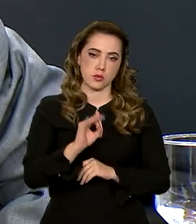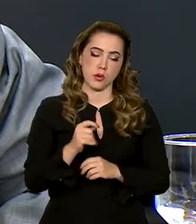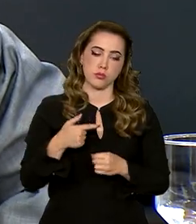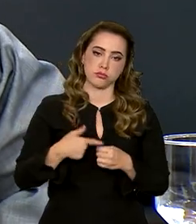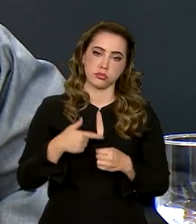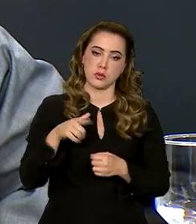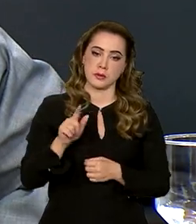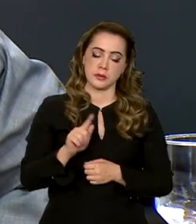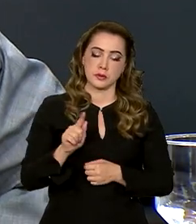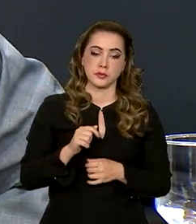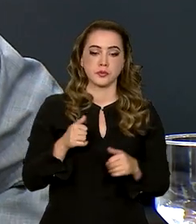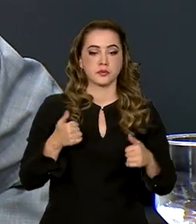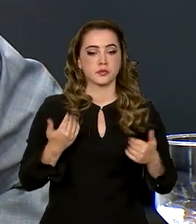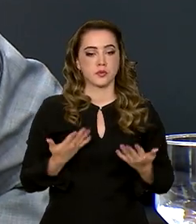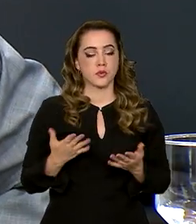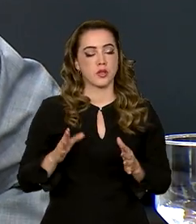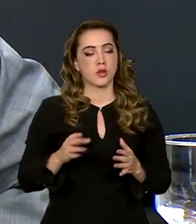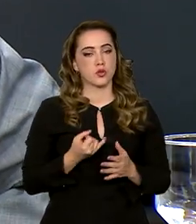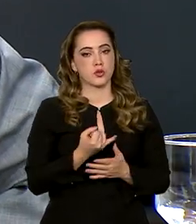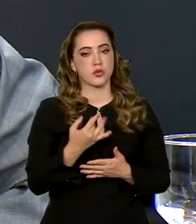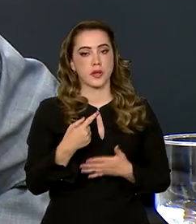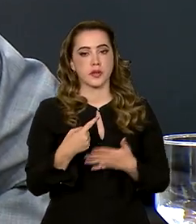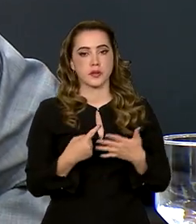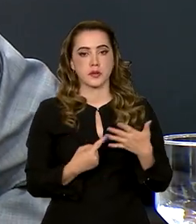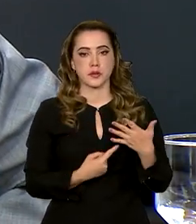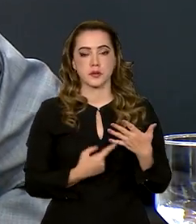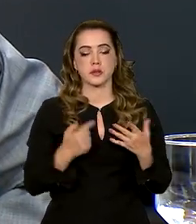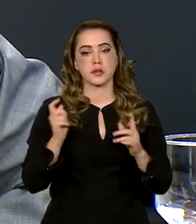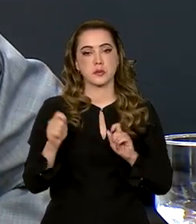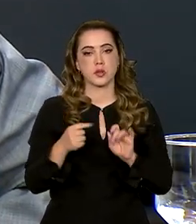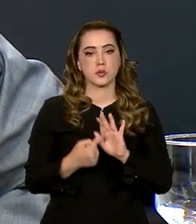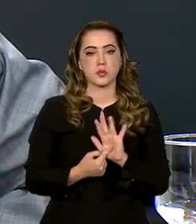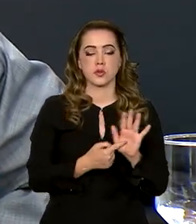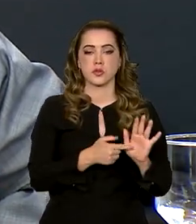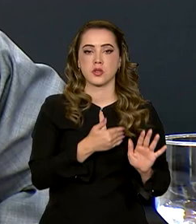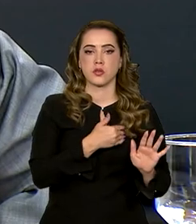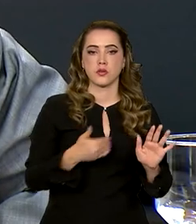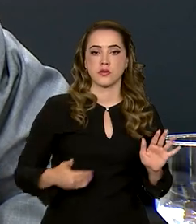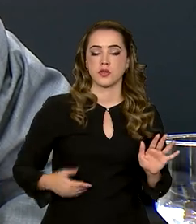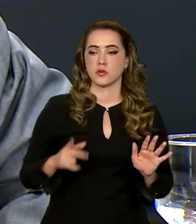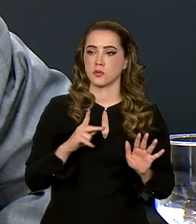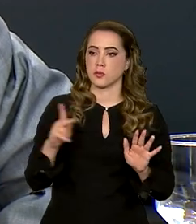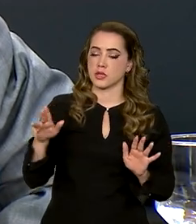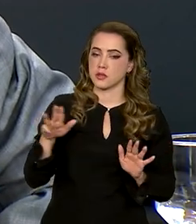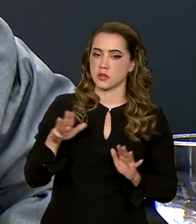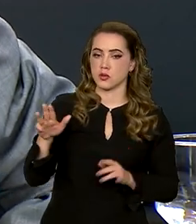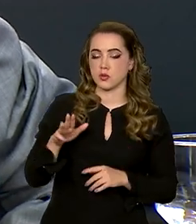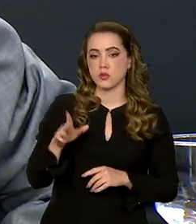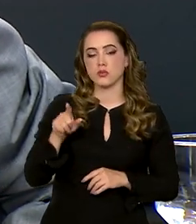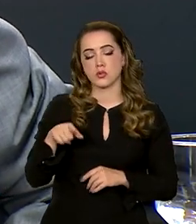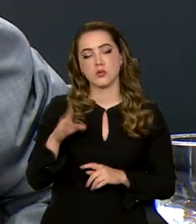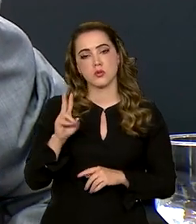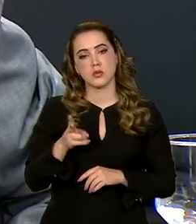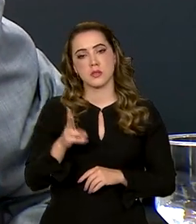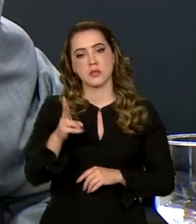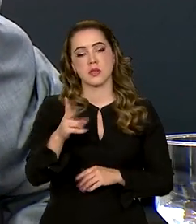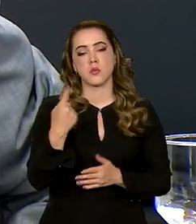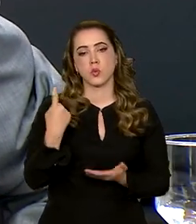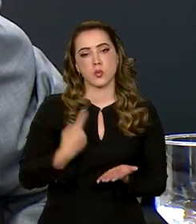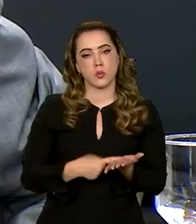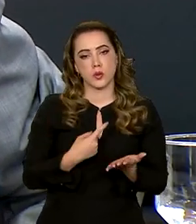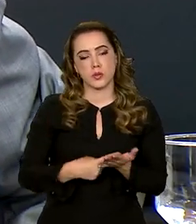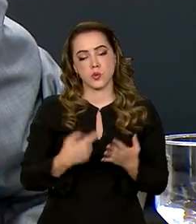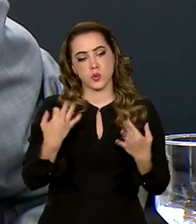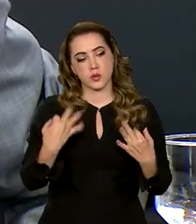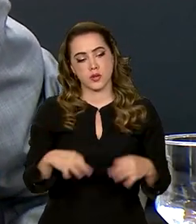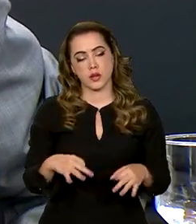gasolina, enfim, um conjunto aí de medidas que mostram o governo do presidente Lula extremamente